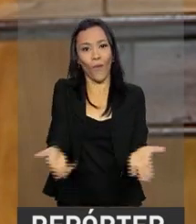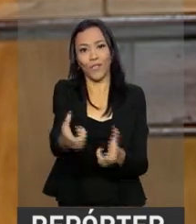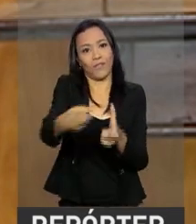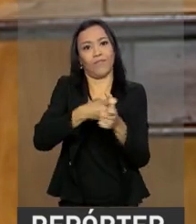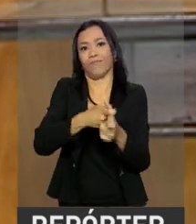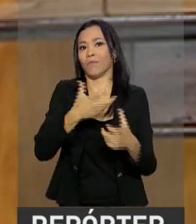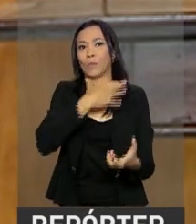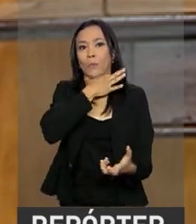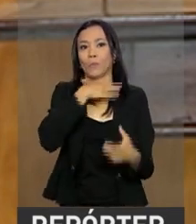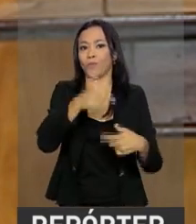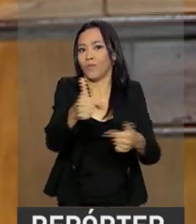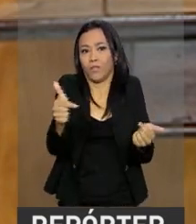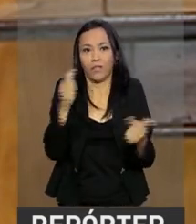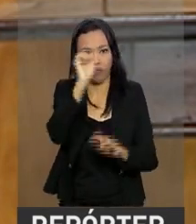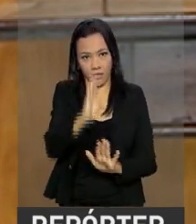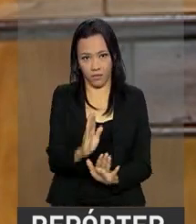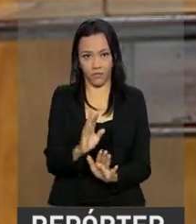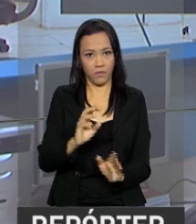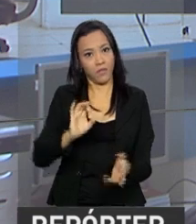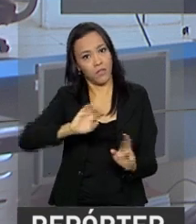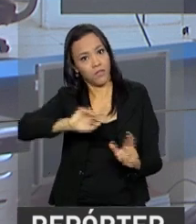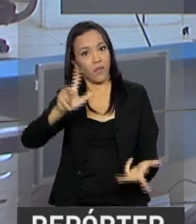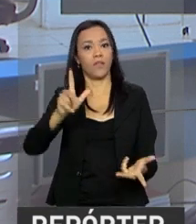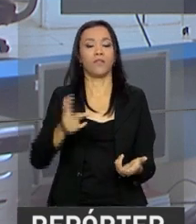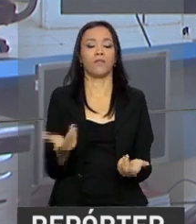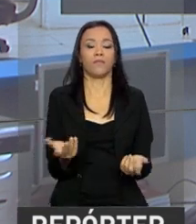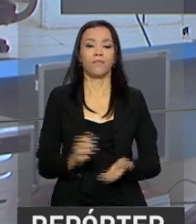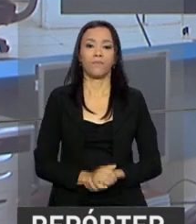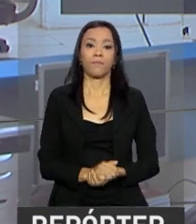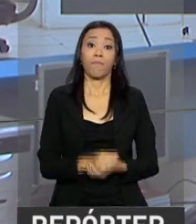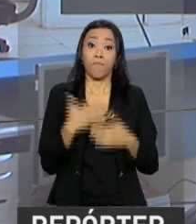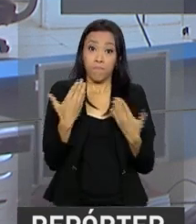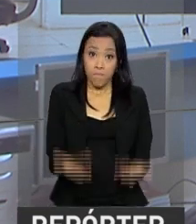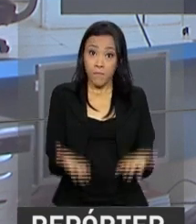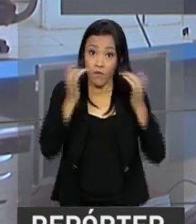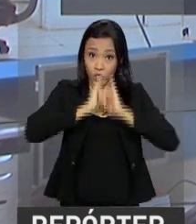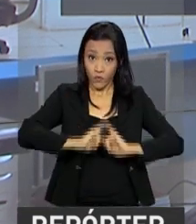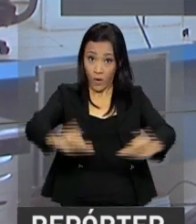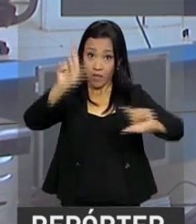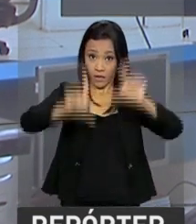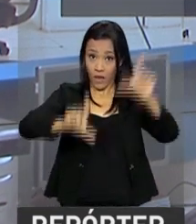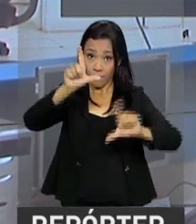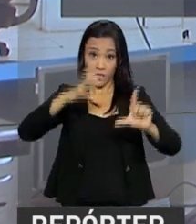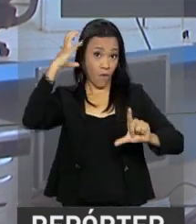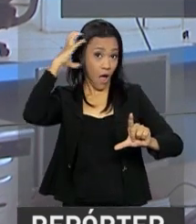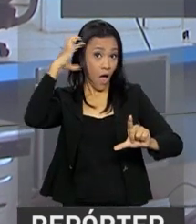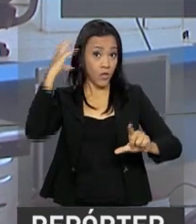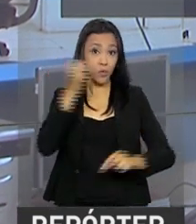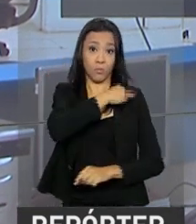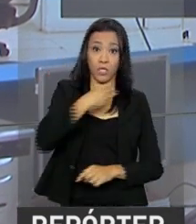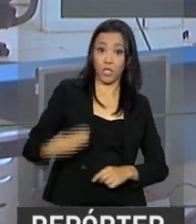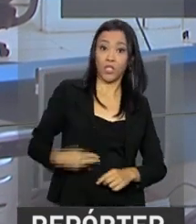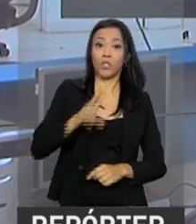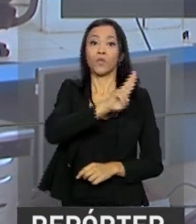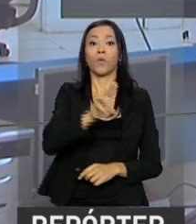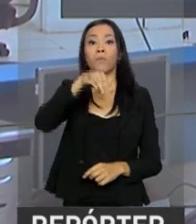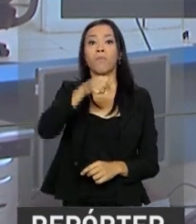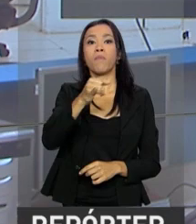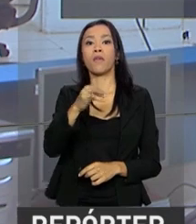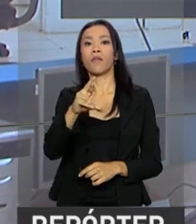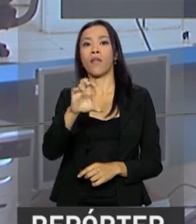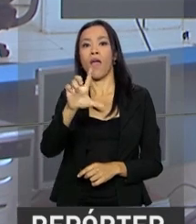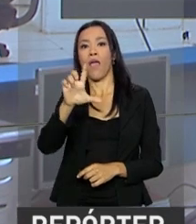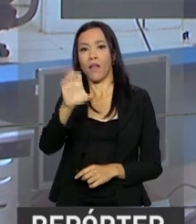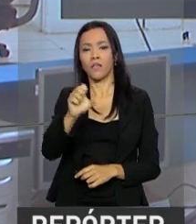essa altura, o Brasil seria de outra maneira. Em cadeia nacional de rádio e televisão, o ministro da Fazenda, Henrique Meirelles, fez